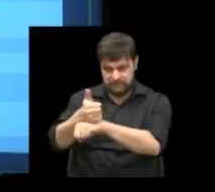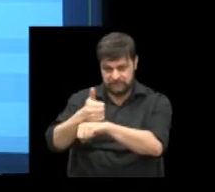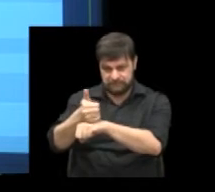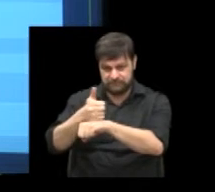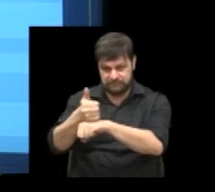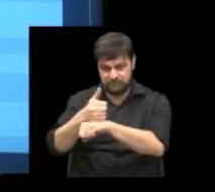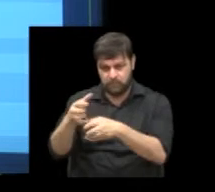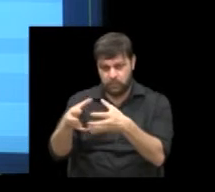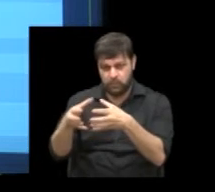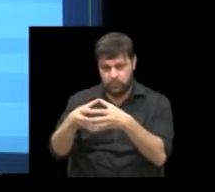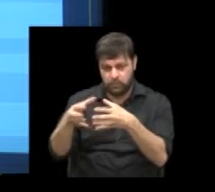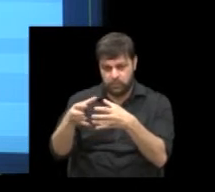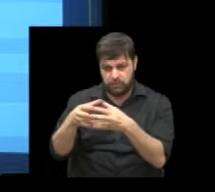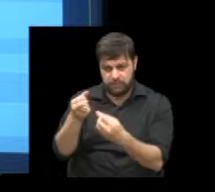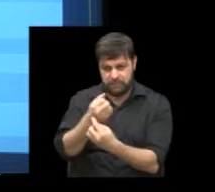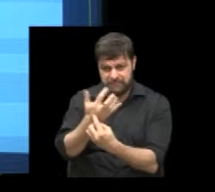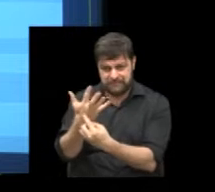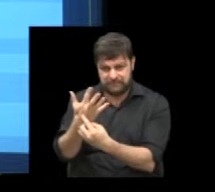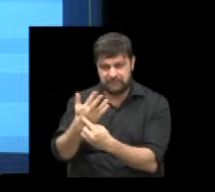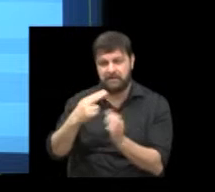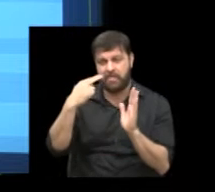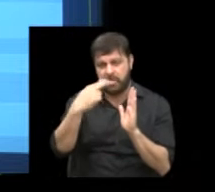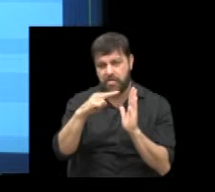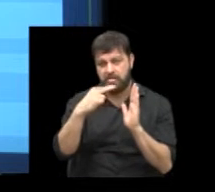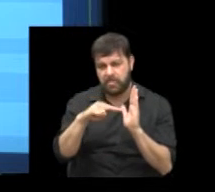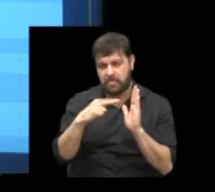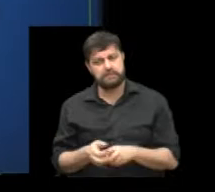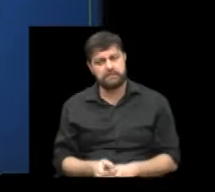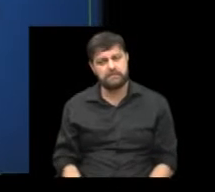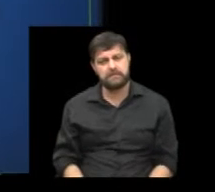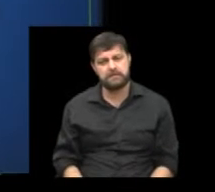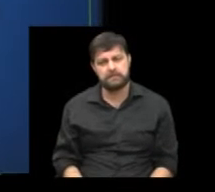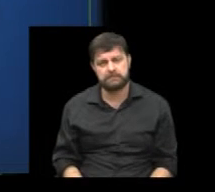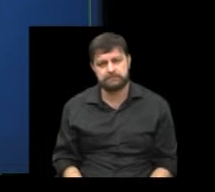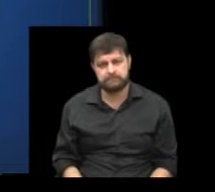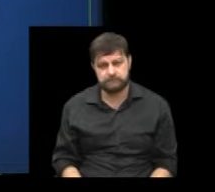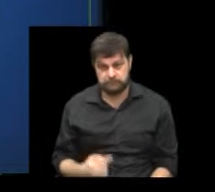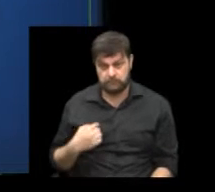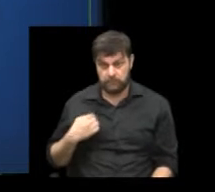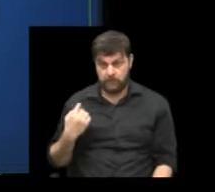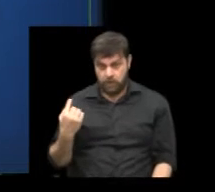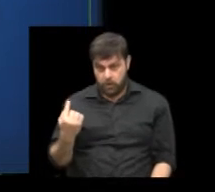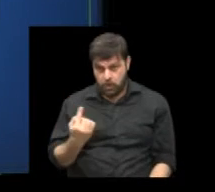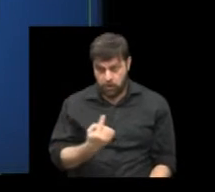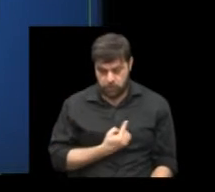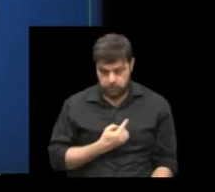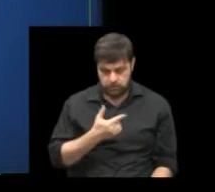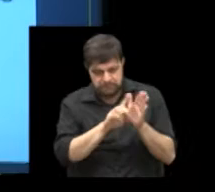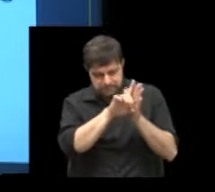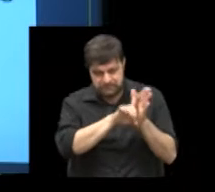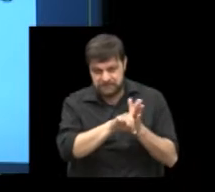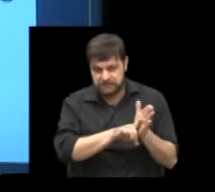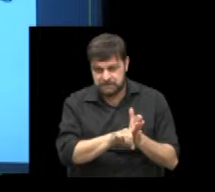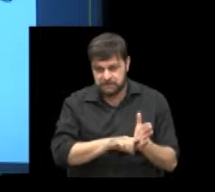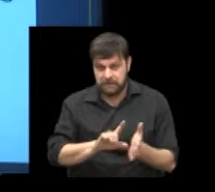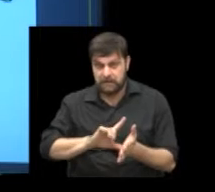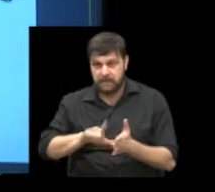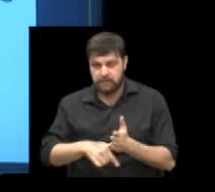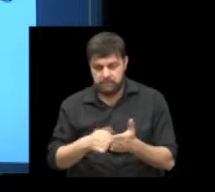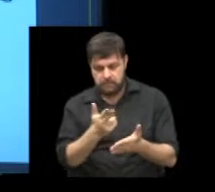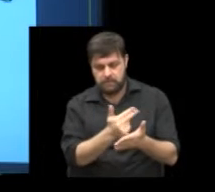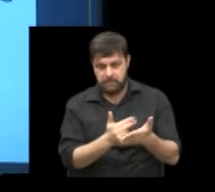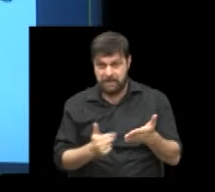atualmente a equipe é composta por 26 profissionais atendendo 117 alunos de campinas